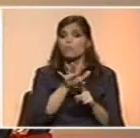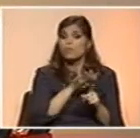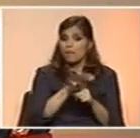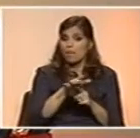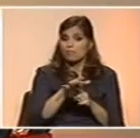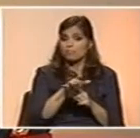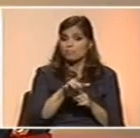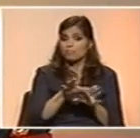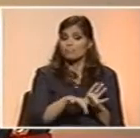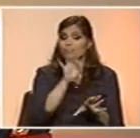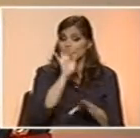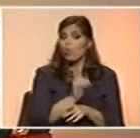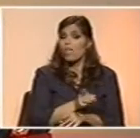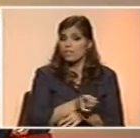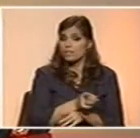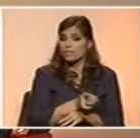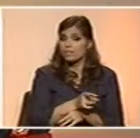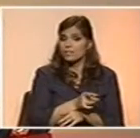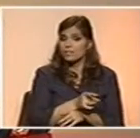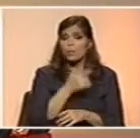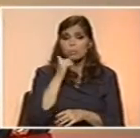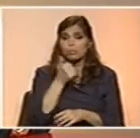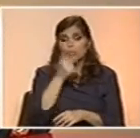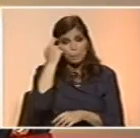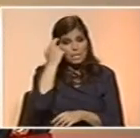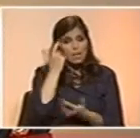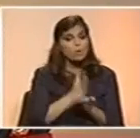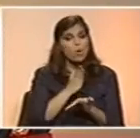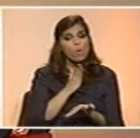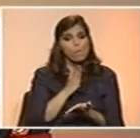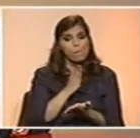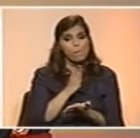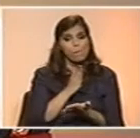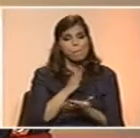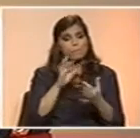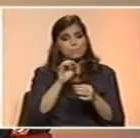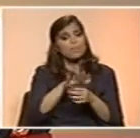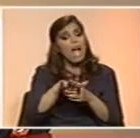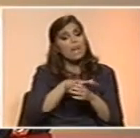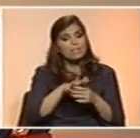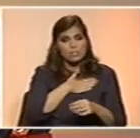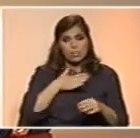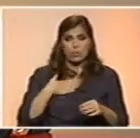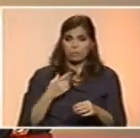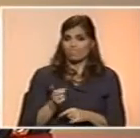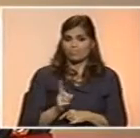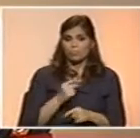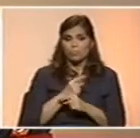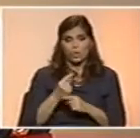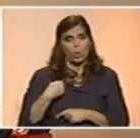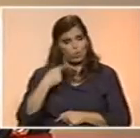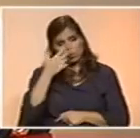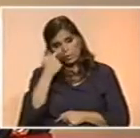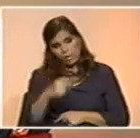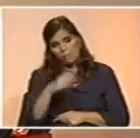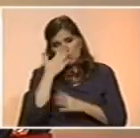essa opção. E não pensarem apenas em termos de saúde. Porque eu tenho um exemplo de alguns pacientes